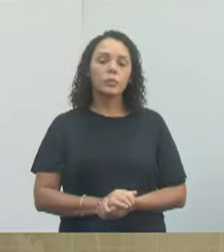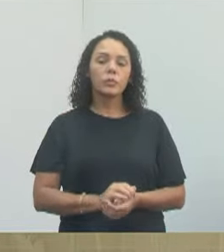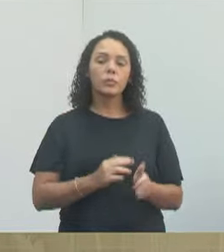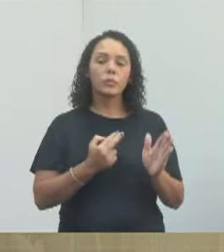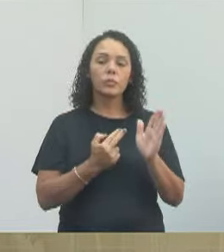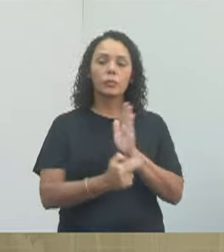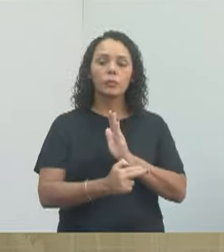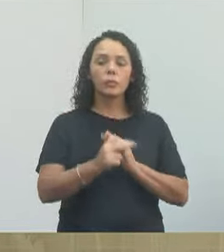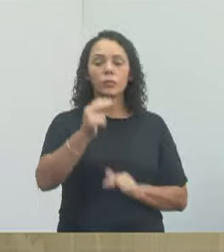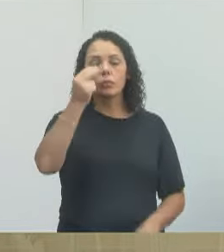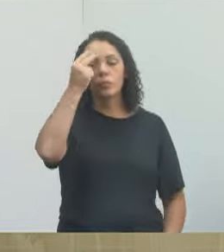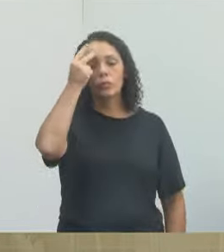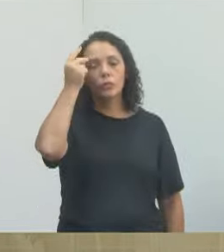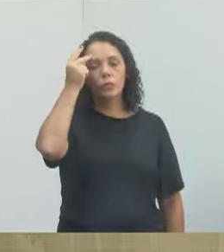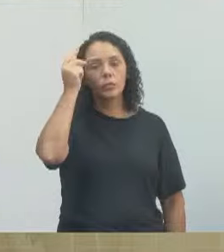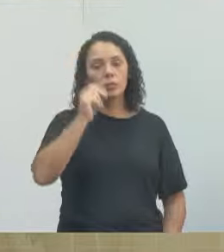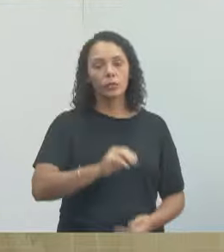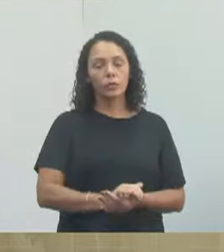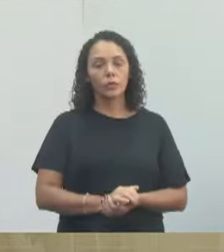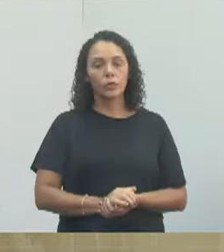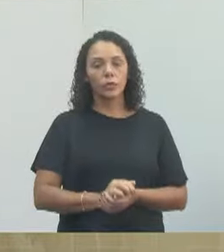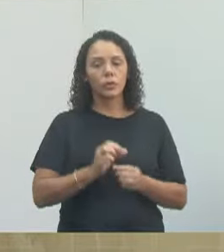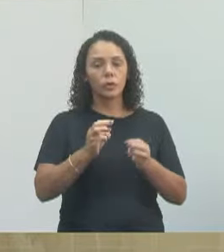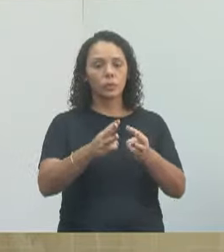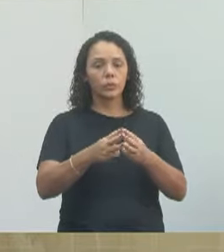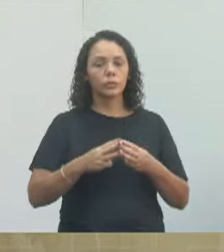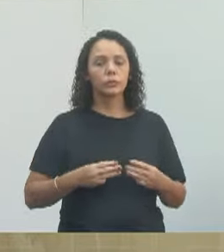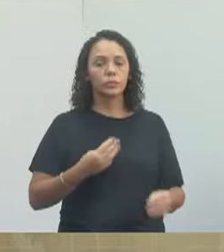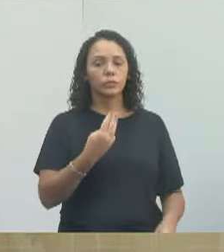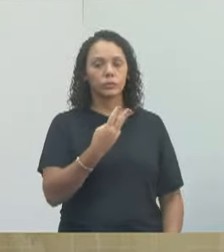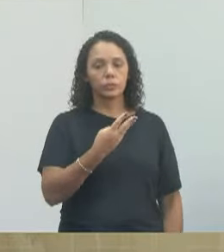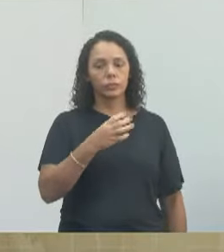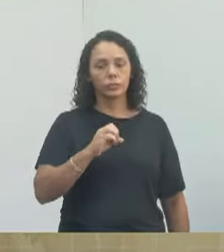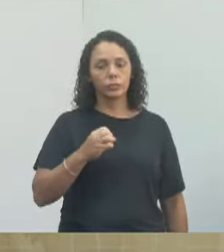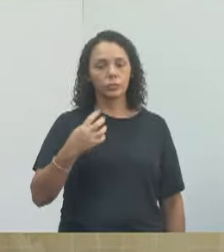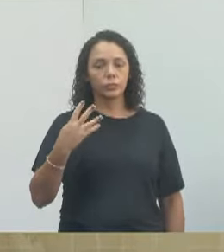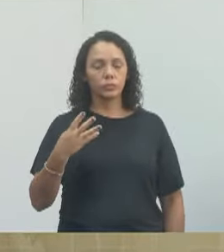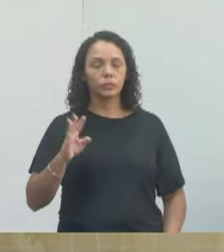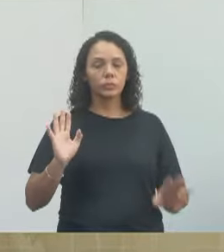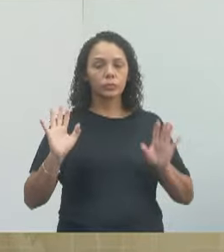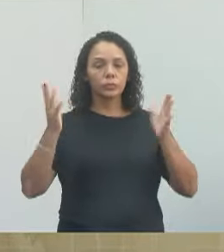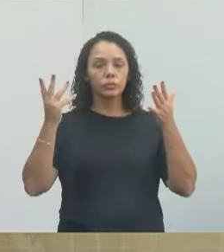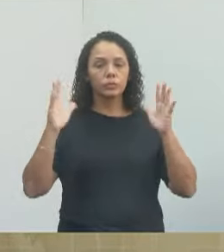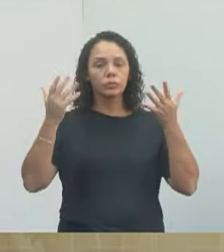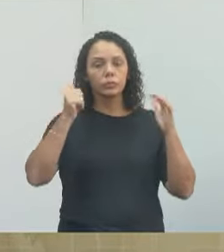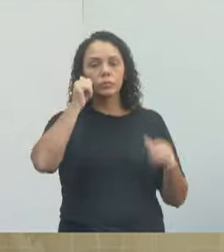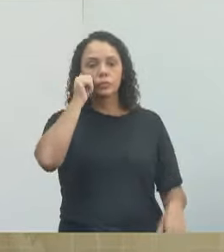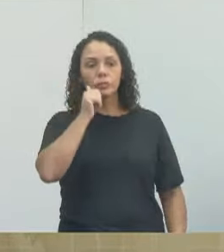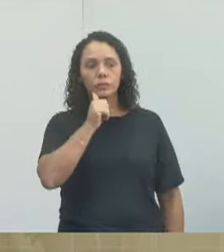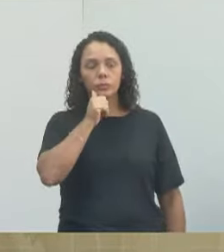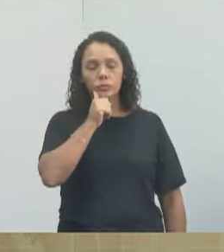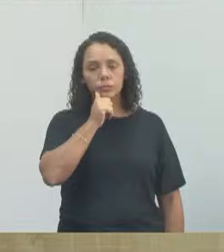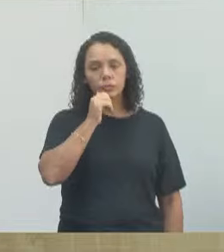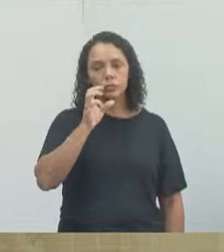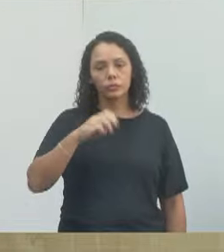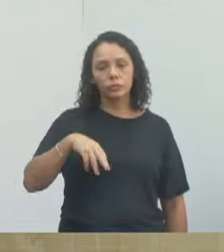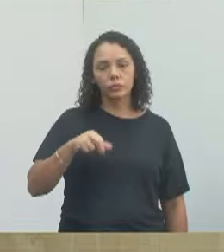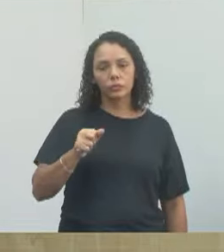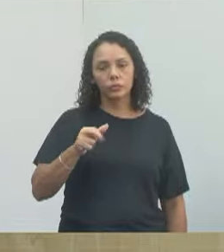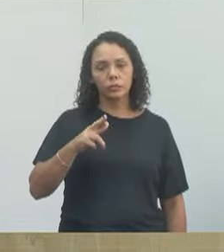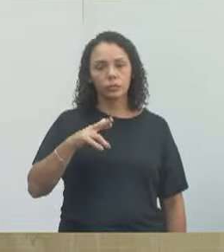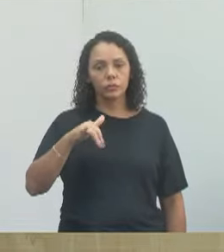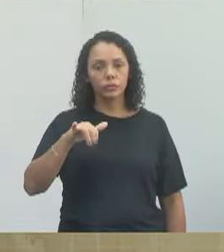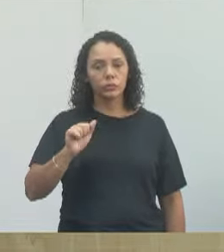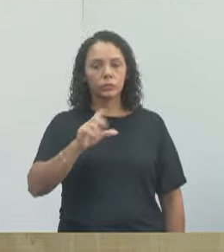autoria Edgar sassaki Moção 304 Moção conat alatri a senhora Maria Lúcia de soua